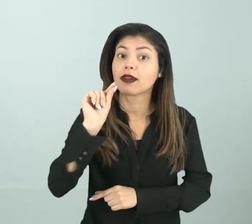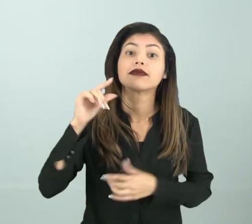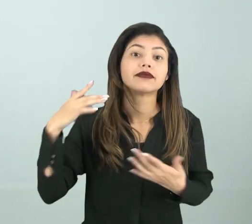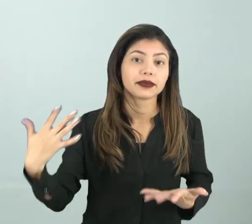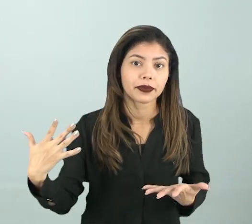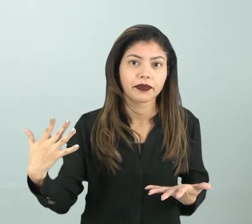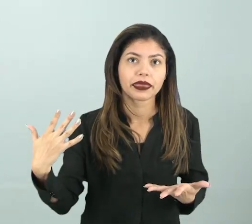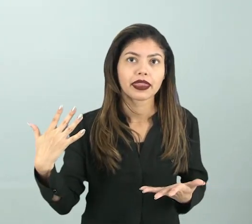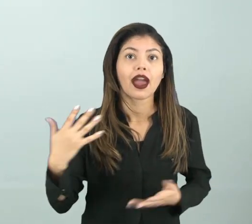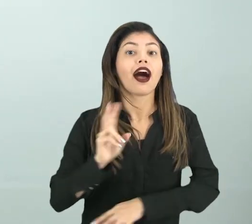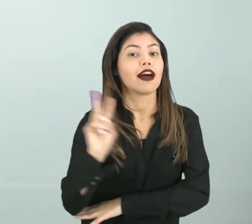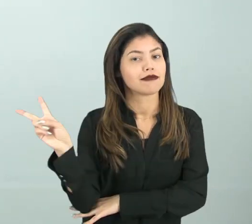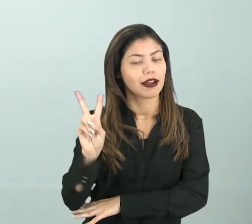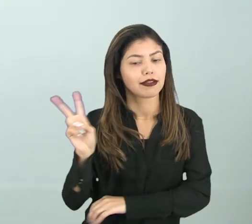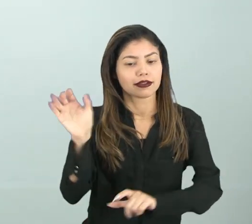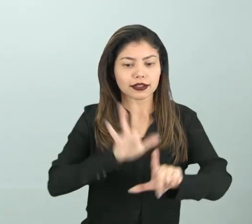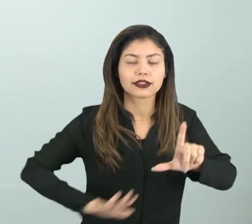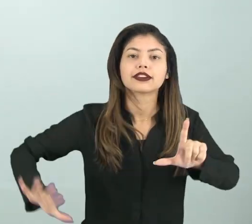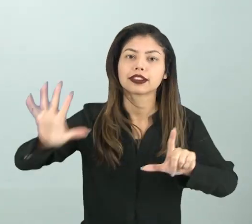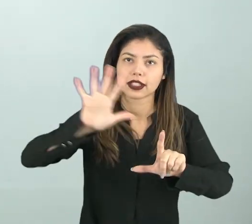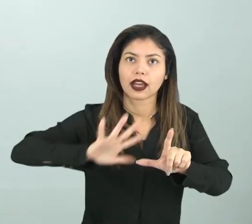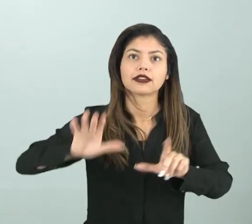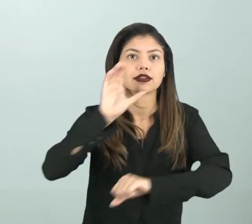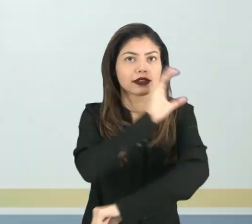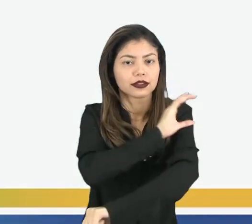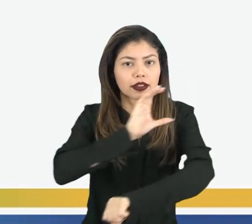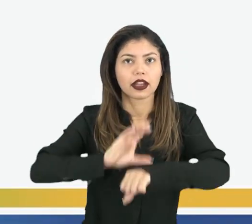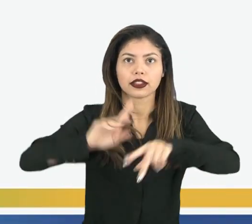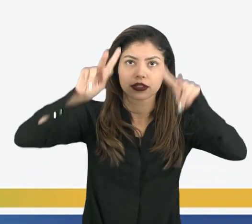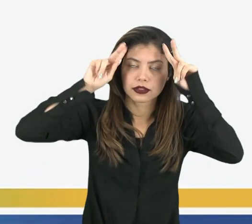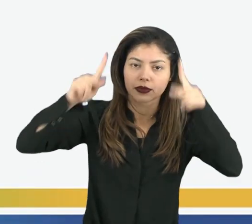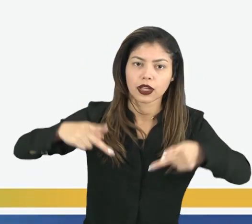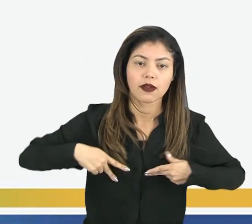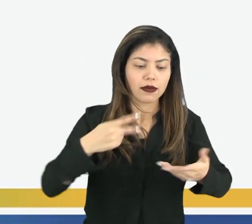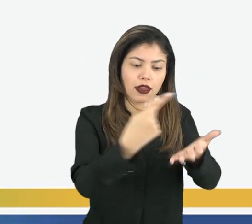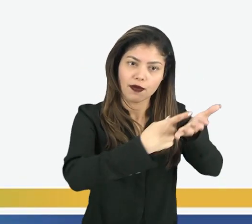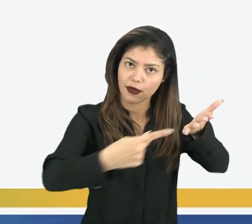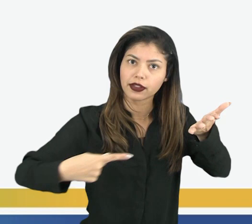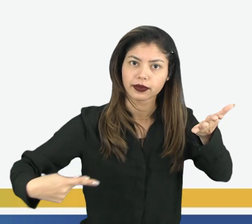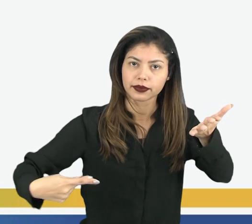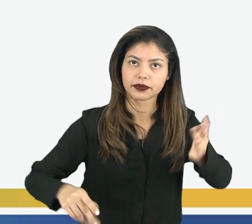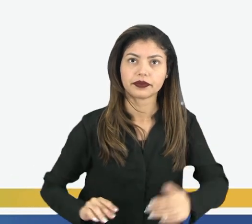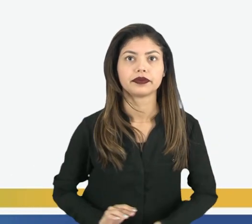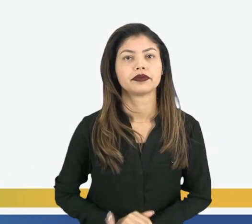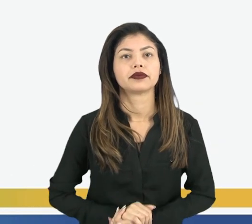sobre valores sociais, culturais e humanos em poemas.